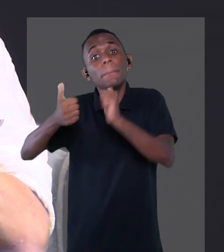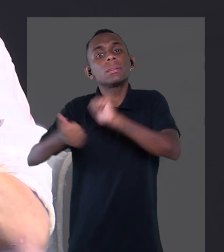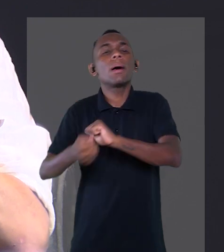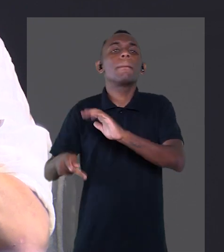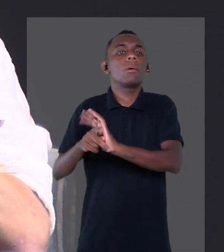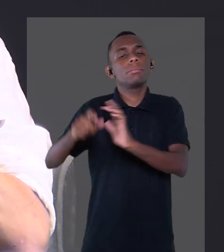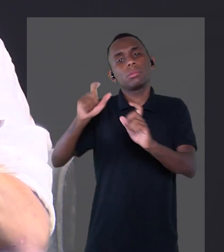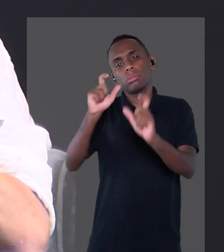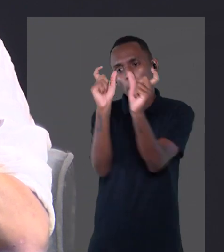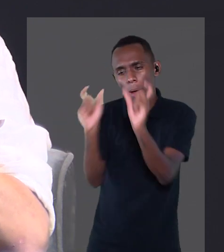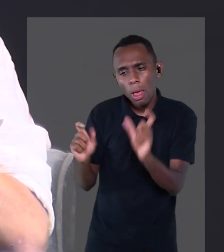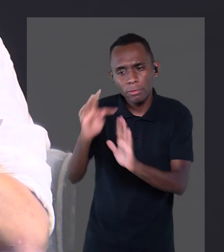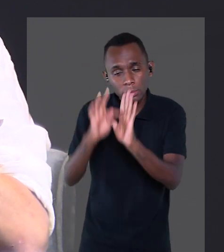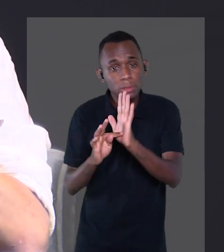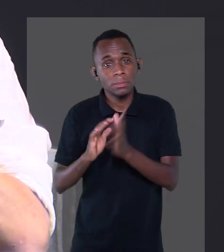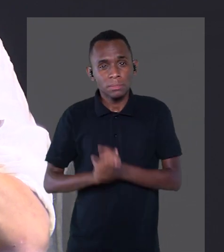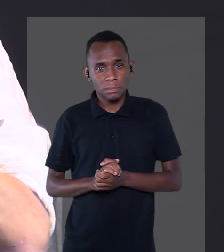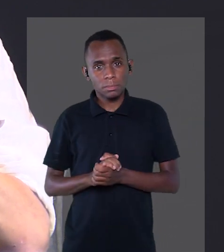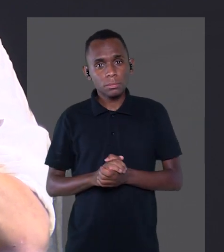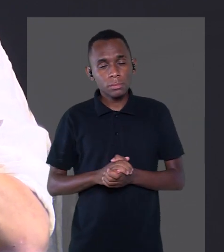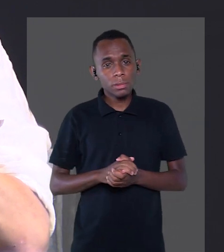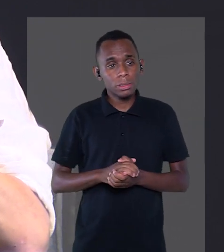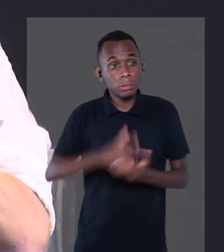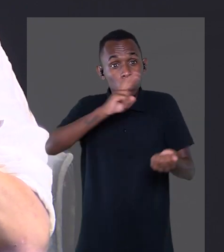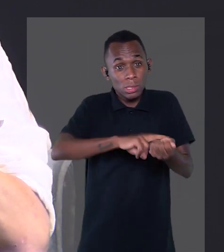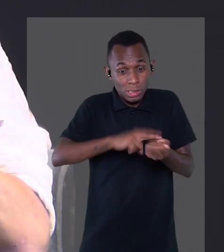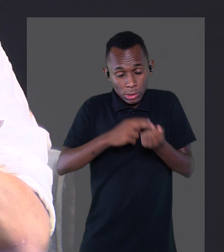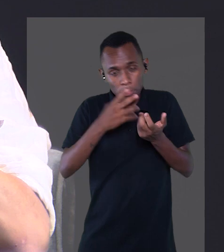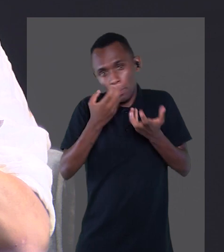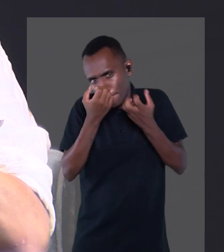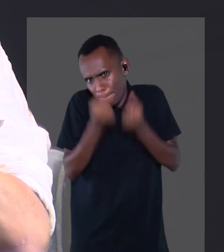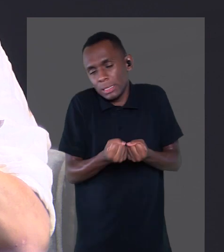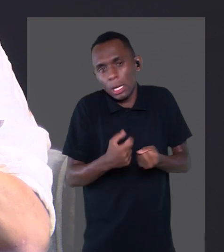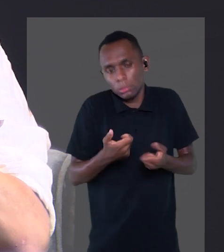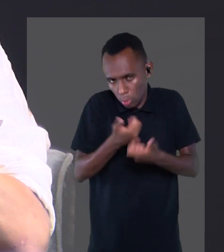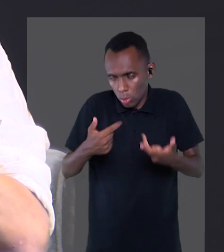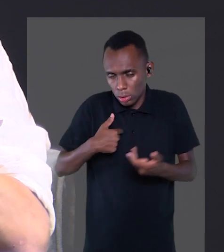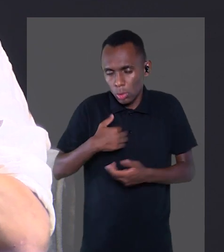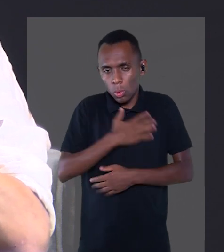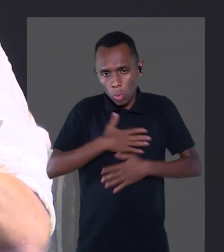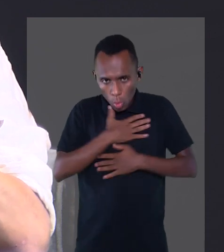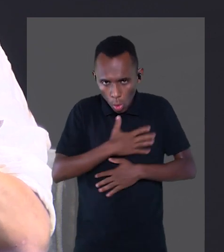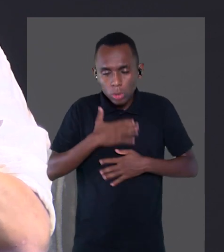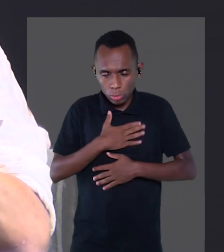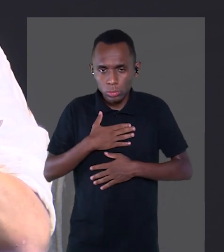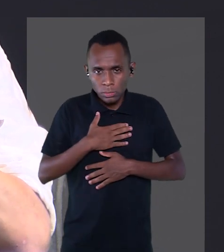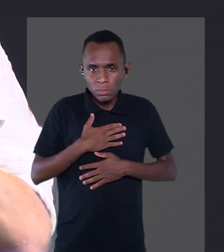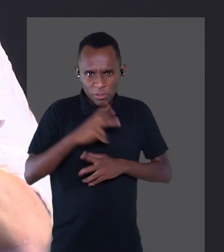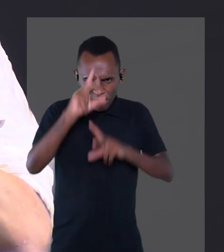sempre que eu soava uma nota mais pesada, que é uma coisa que eu gosto, eu tenho uma certa tendência assim